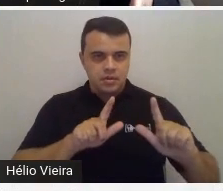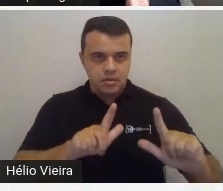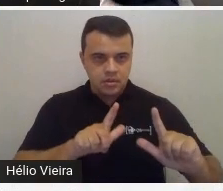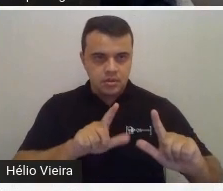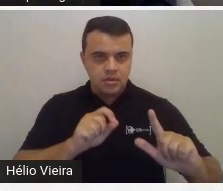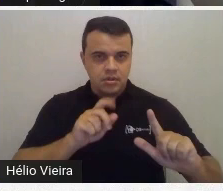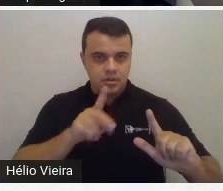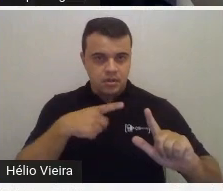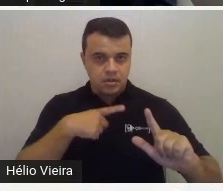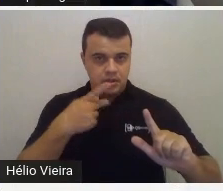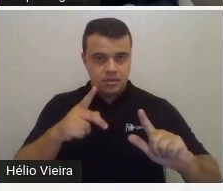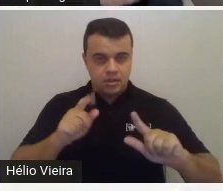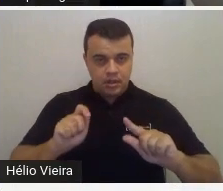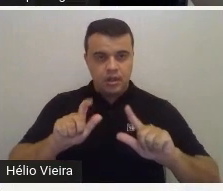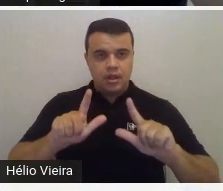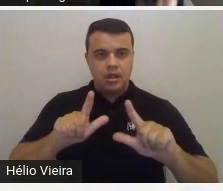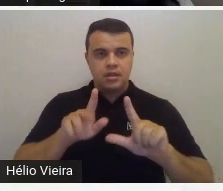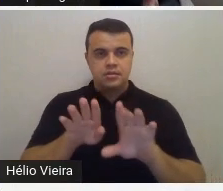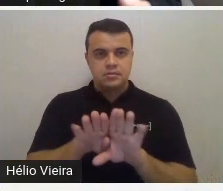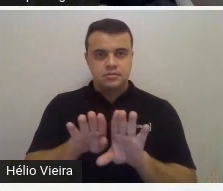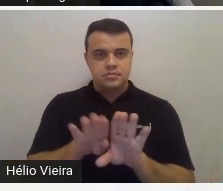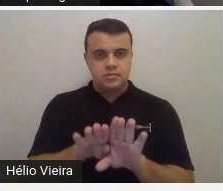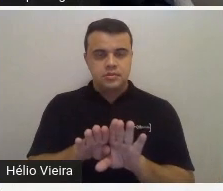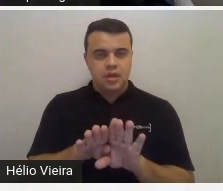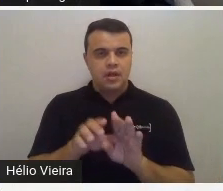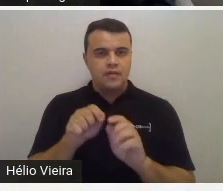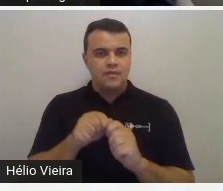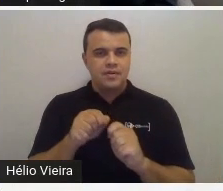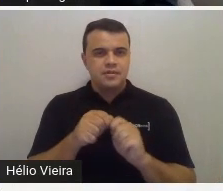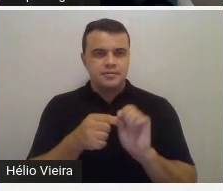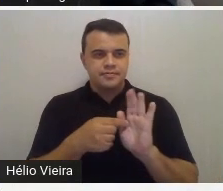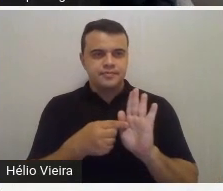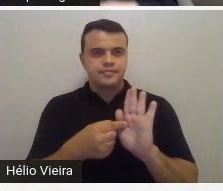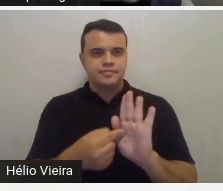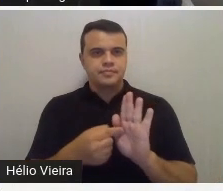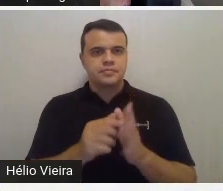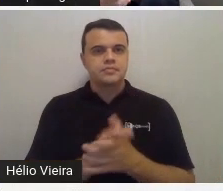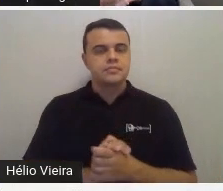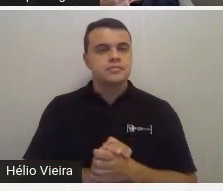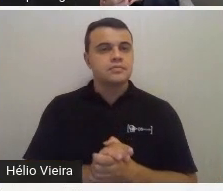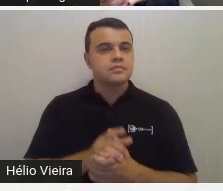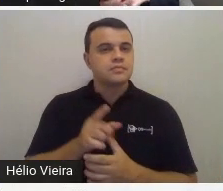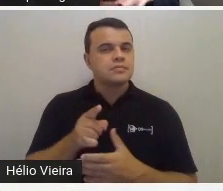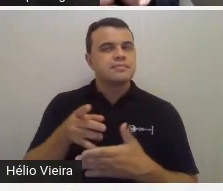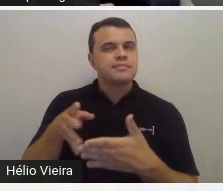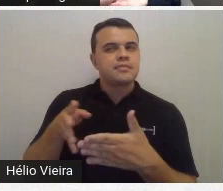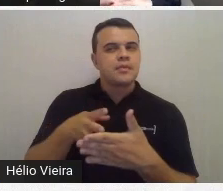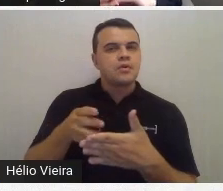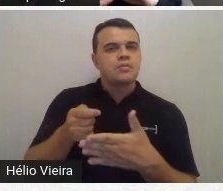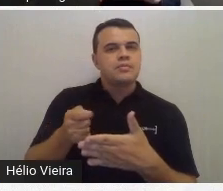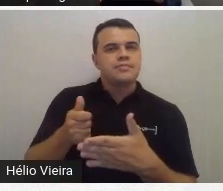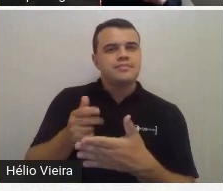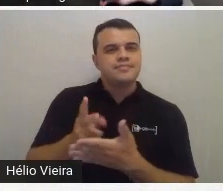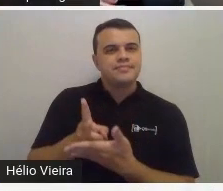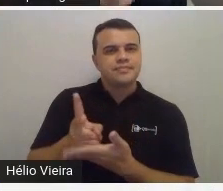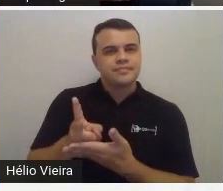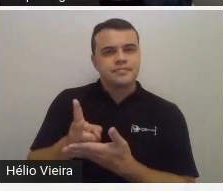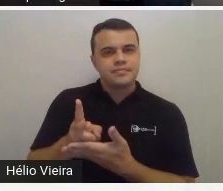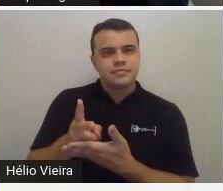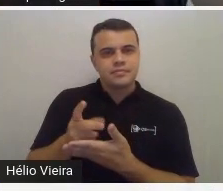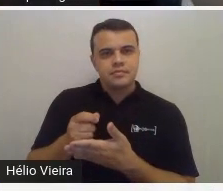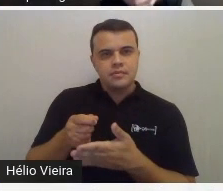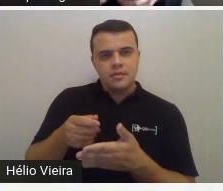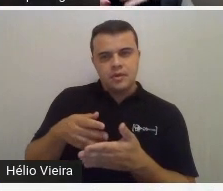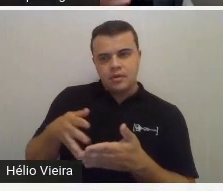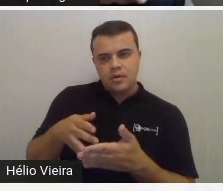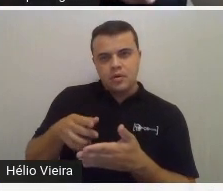impressionistas, esta tela, inclusive, foi exposta, tá? Mas ele pintava quase sempre com uma espátula ou